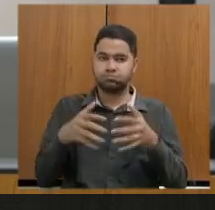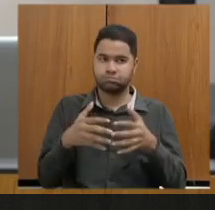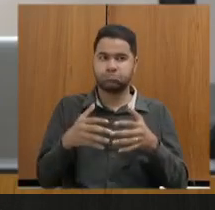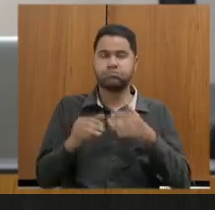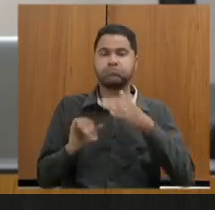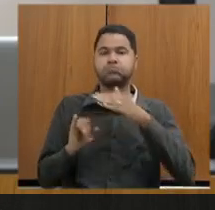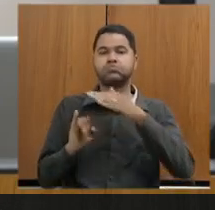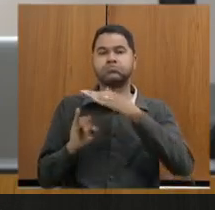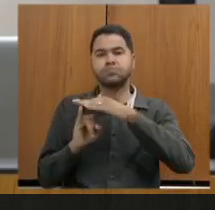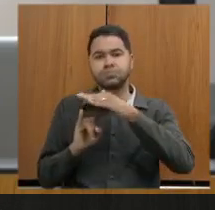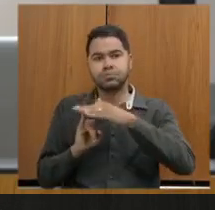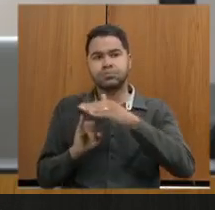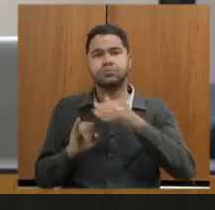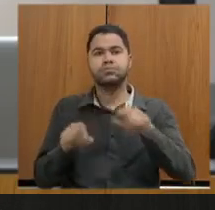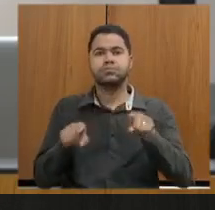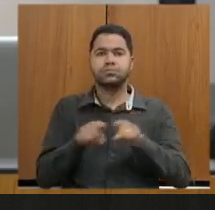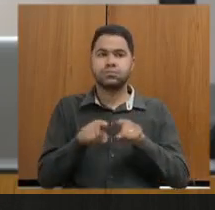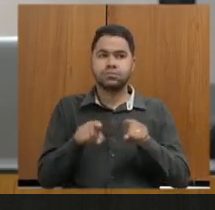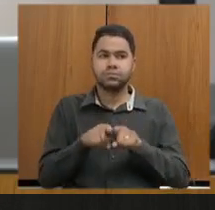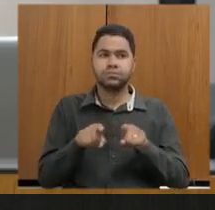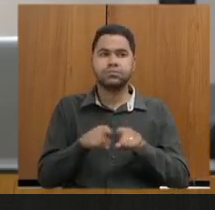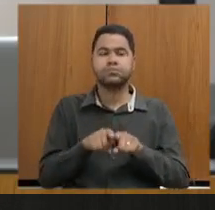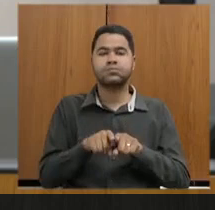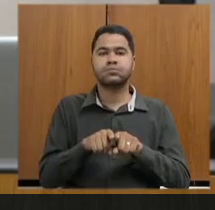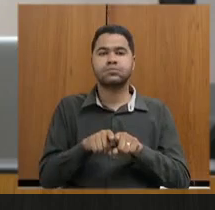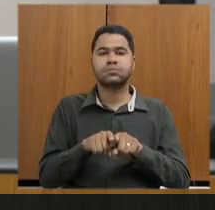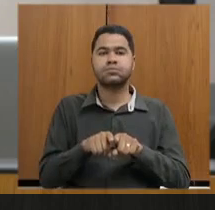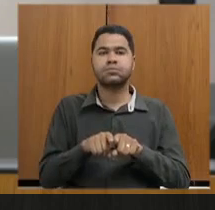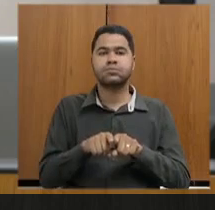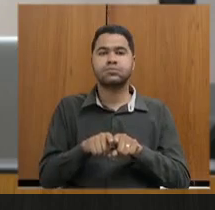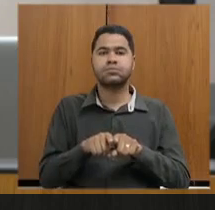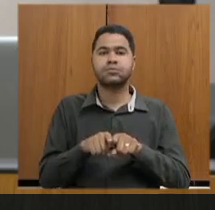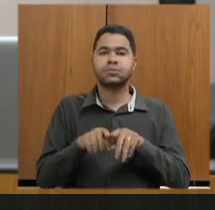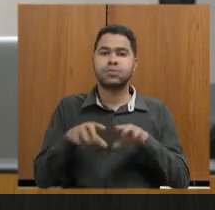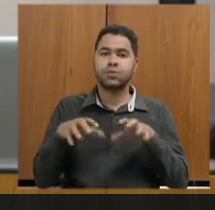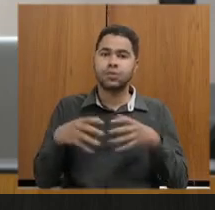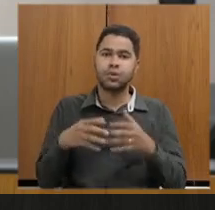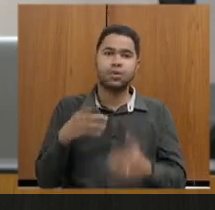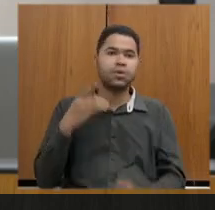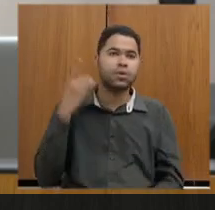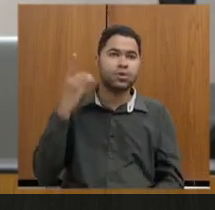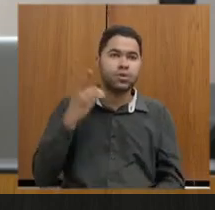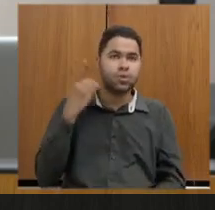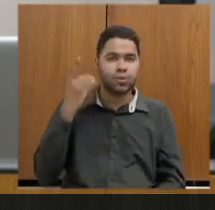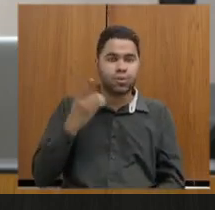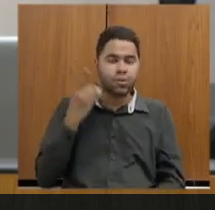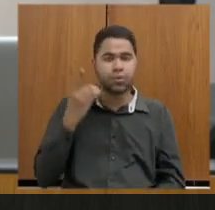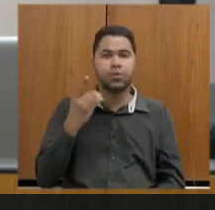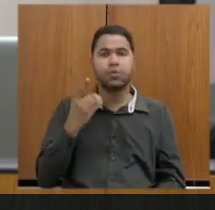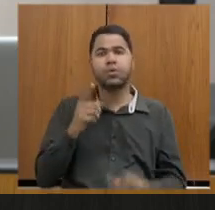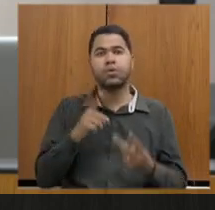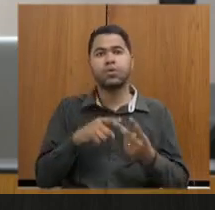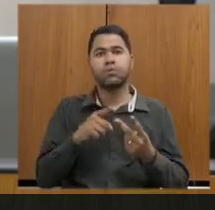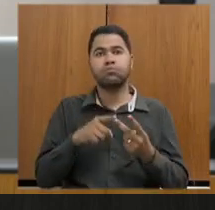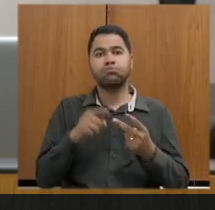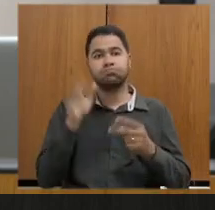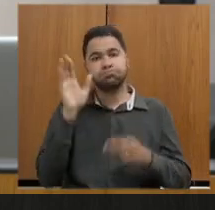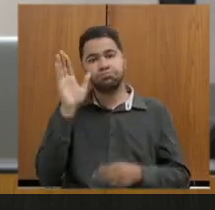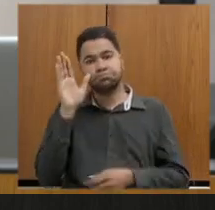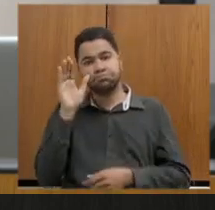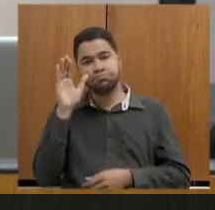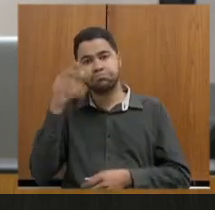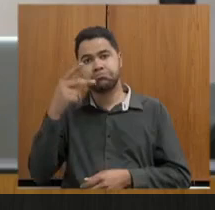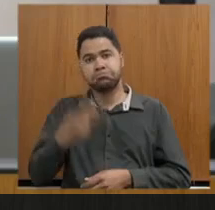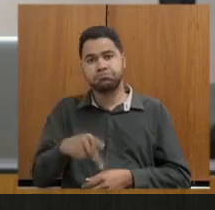das instituições como também o conjunto e deputadas e o pouco que nos assiste o